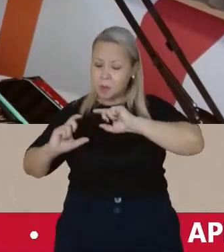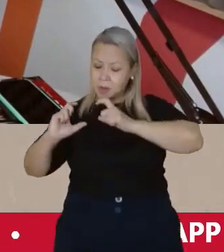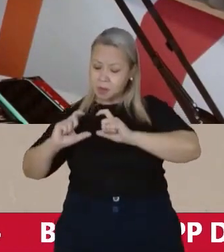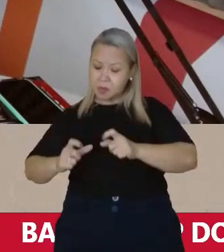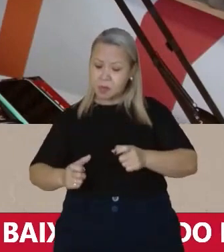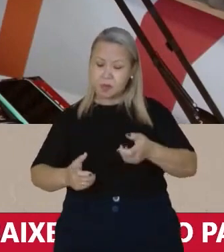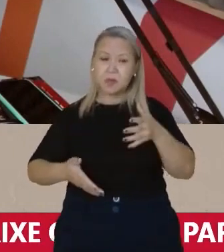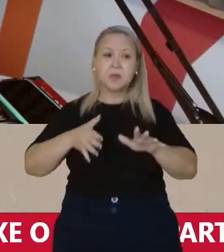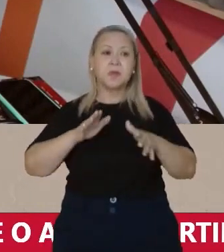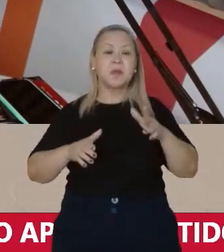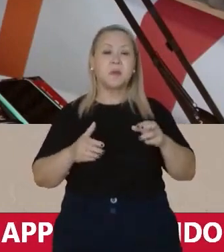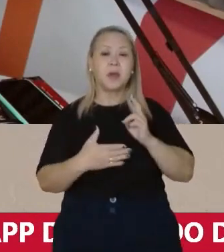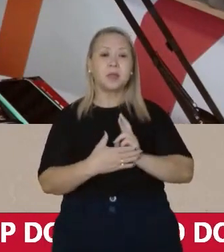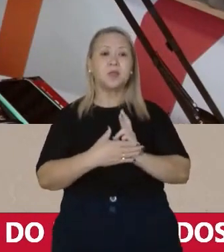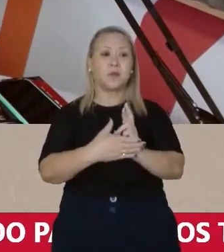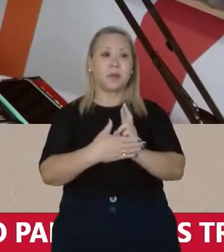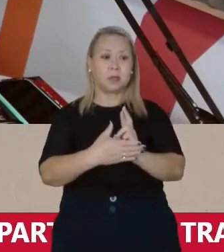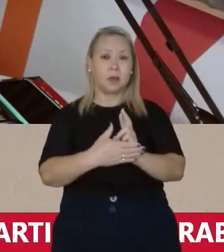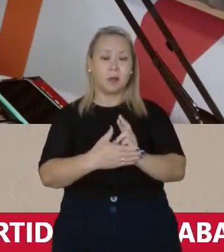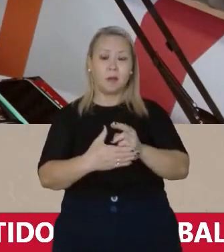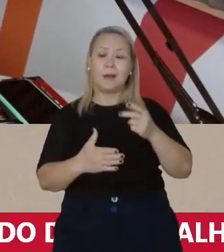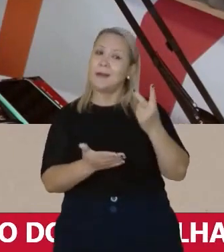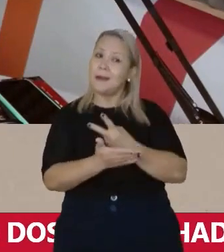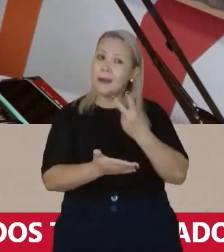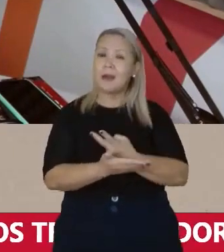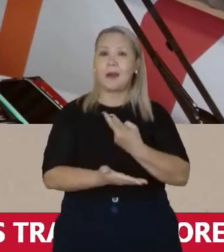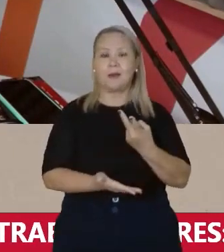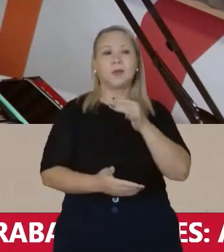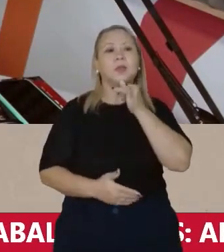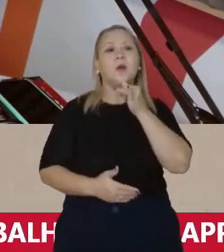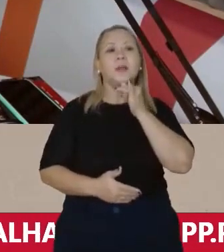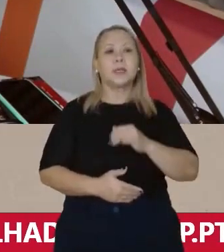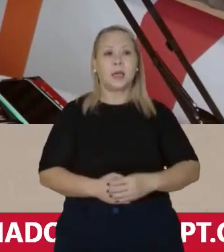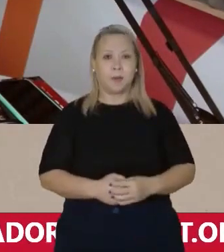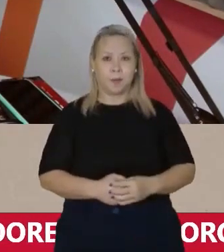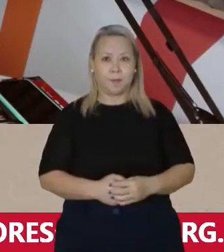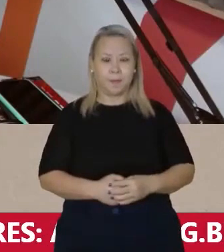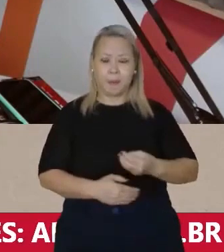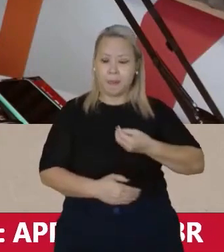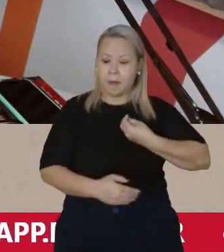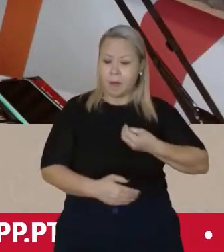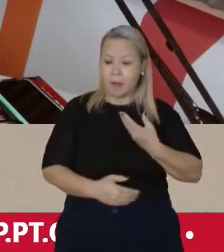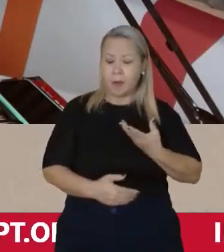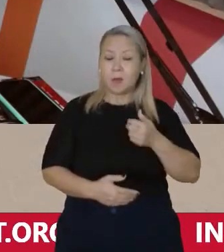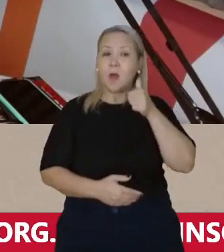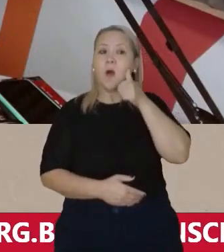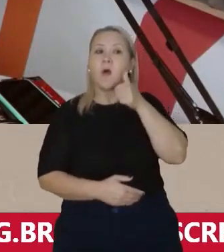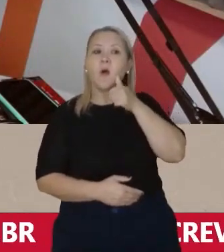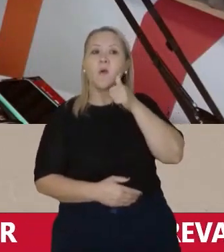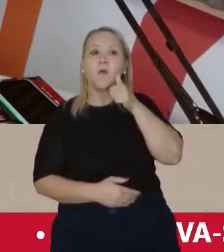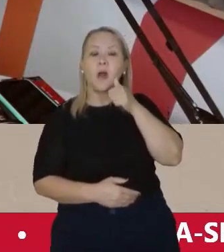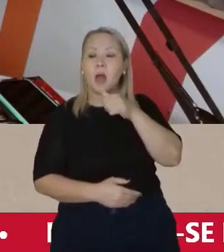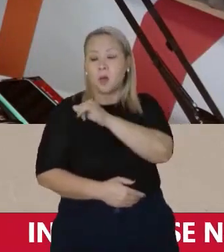ele depende de um referencial e ele é errado. Vou dar um exemplo, Amanda. Eu sei que eu estou me delongando. Você pega uma mulher, sei lá, da Zona Sul